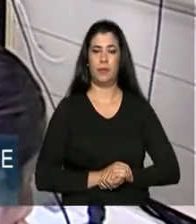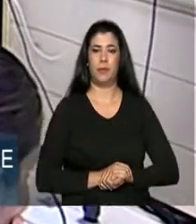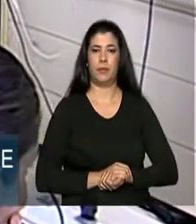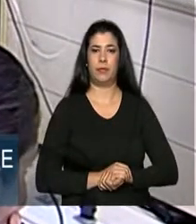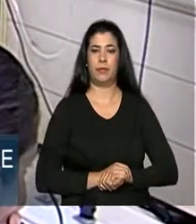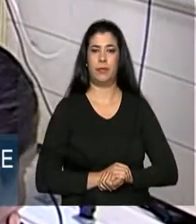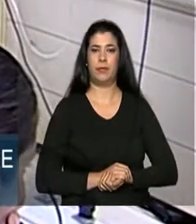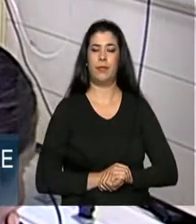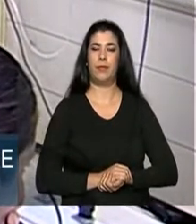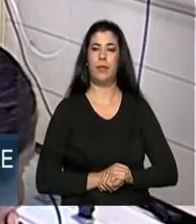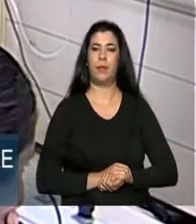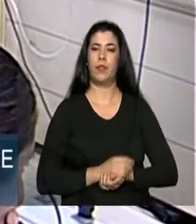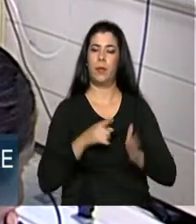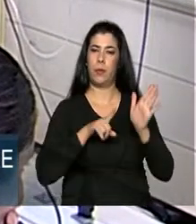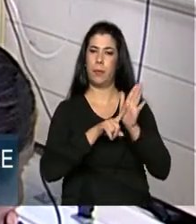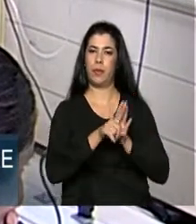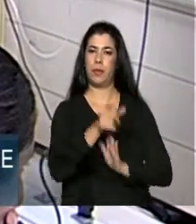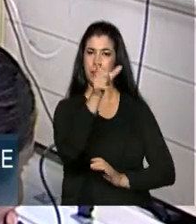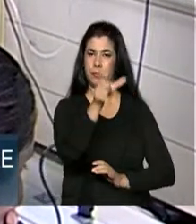Oi, doutora Débora.